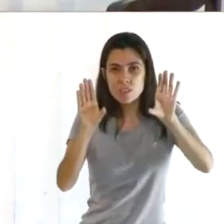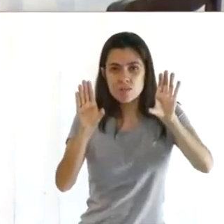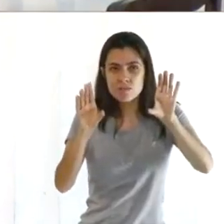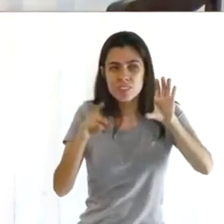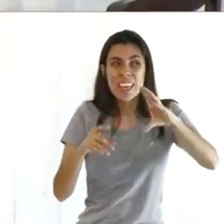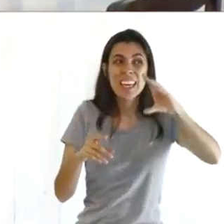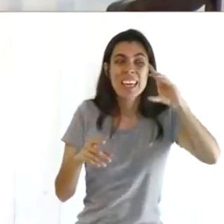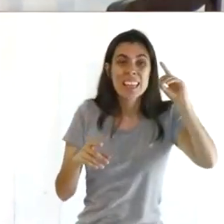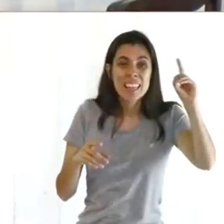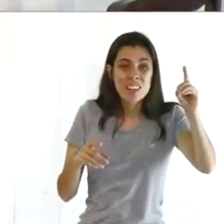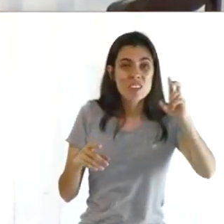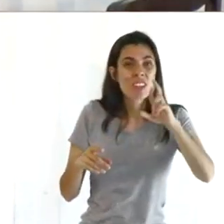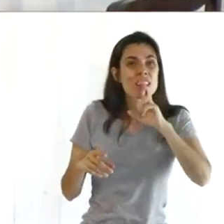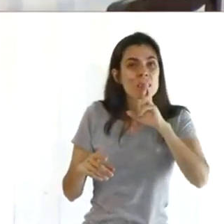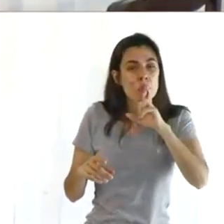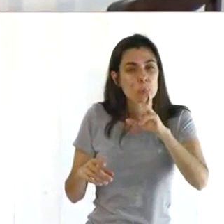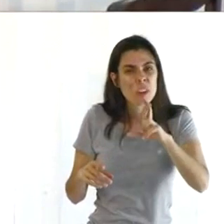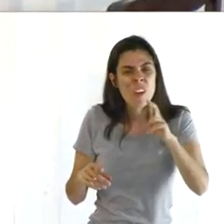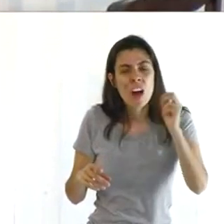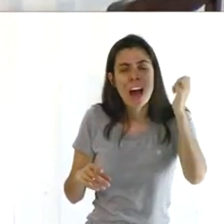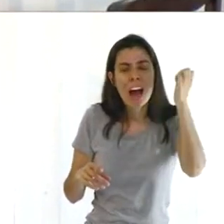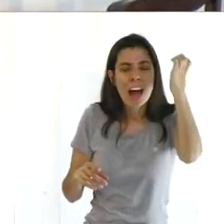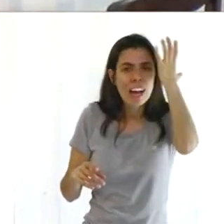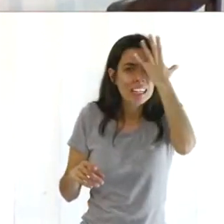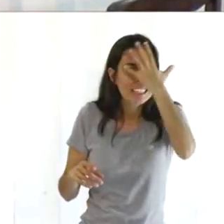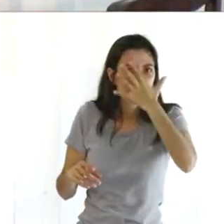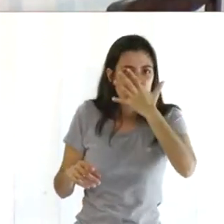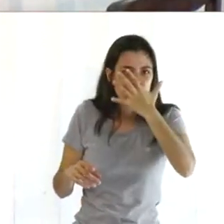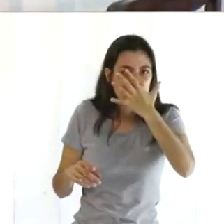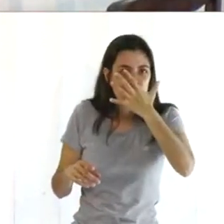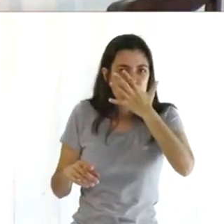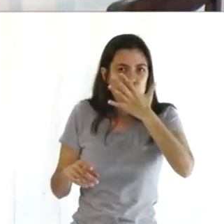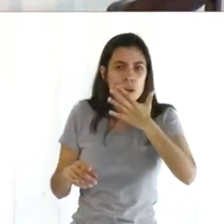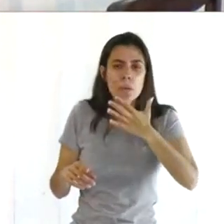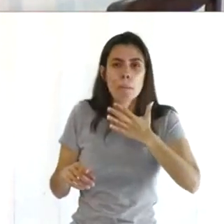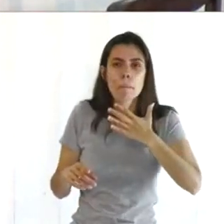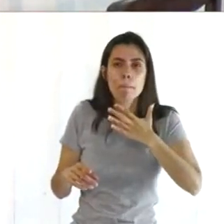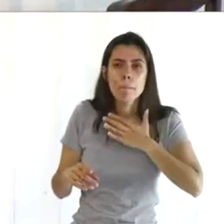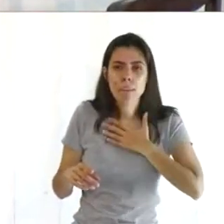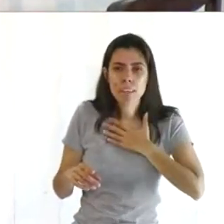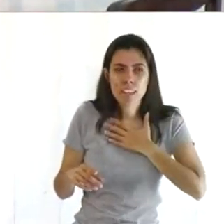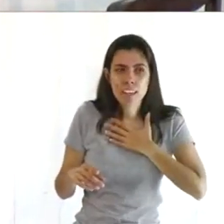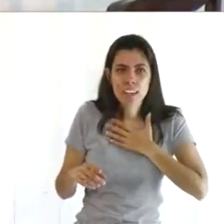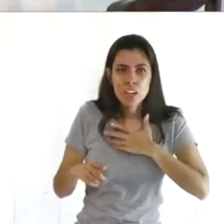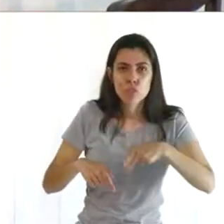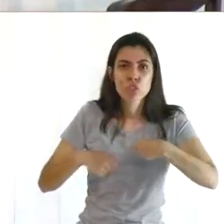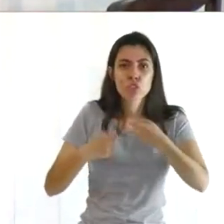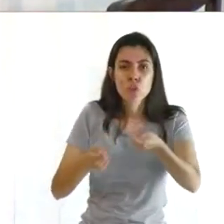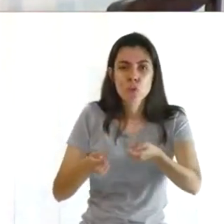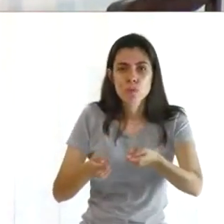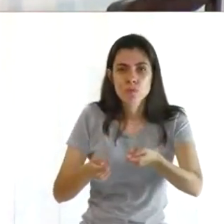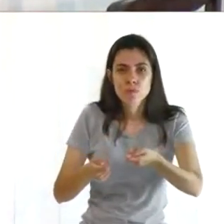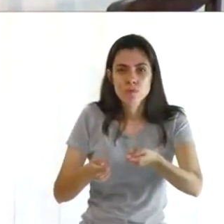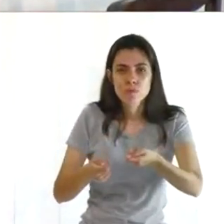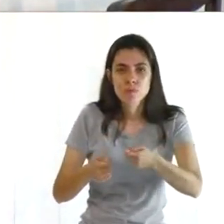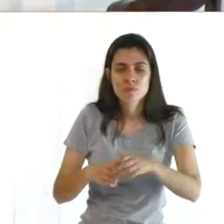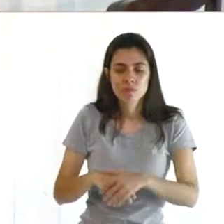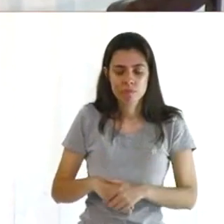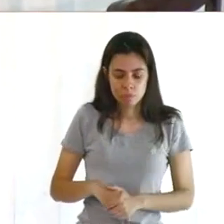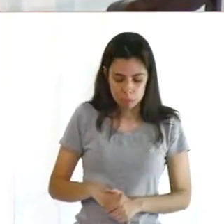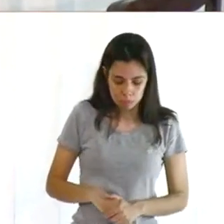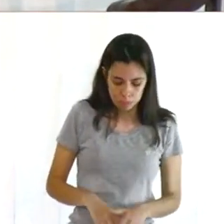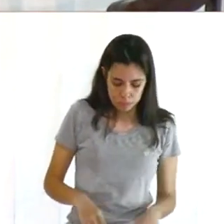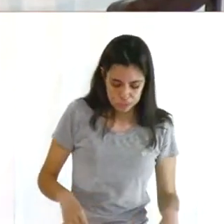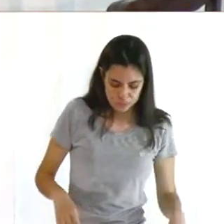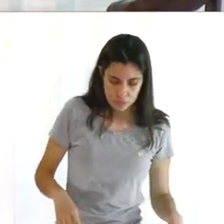sua fraqueza. Nós não somos masoquistas, irmãos. Eu tenho certeza que você não faz essa oração: manda mais uma luta,